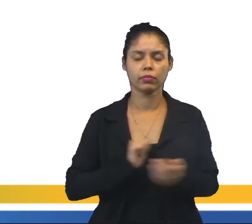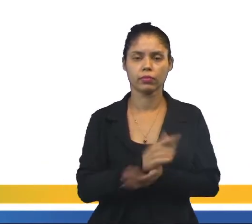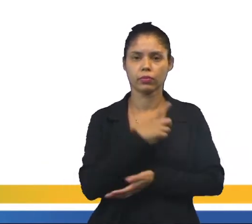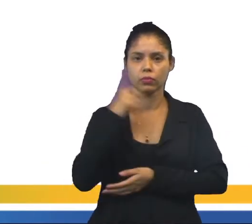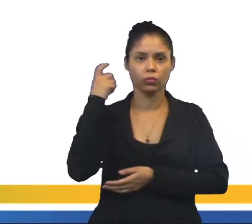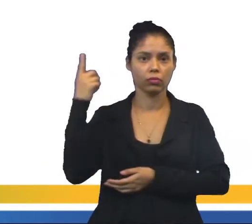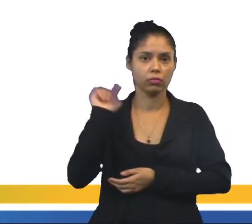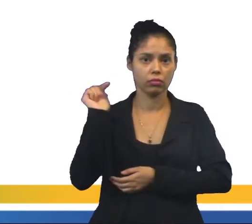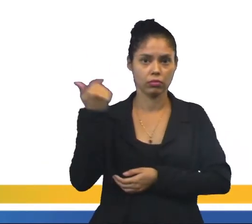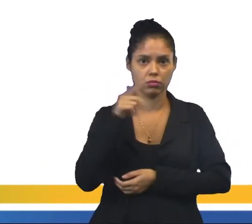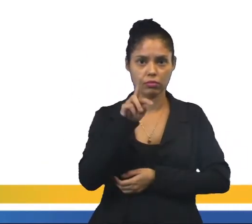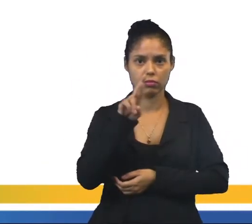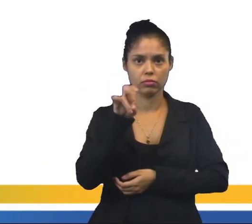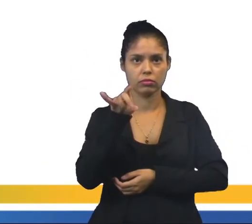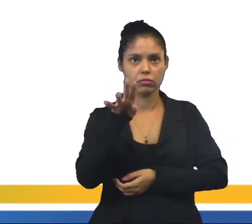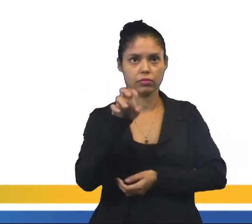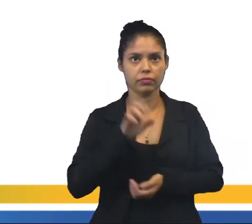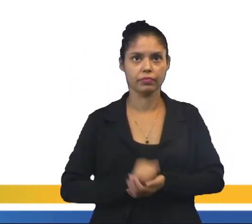som grave, tá?